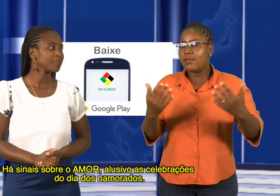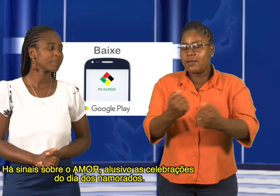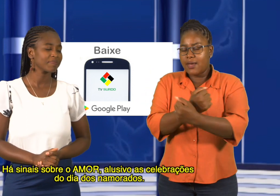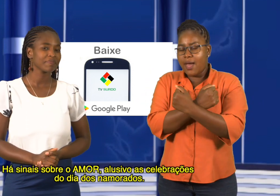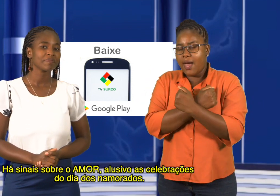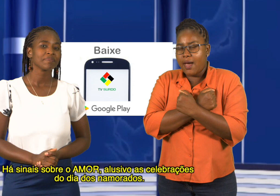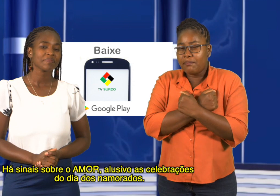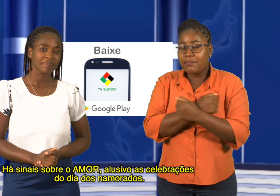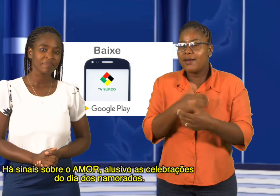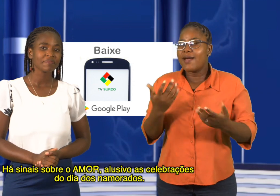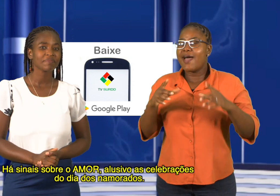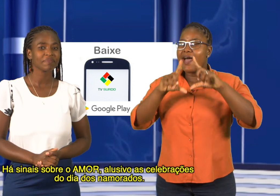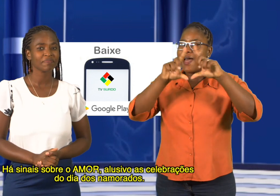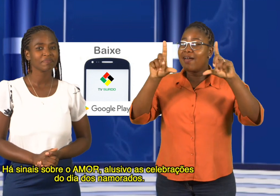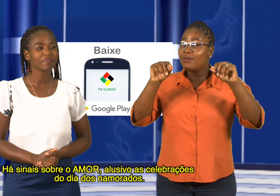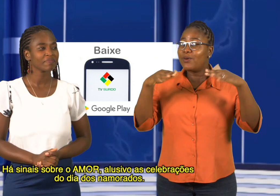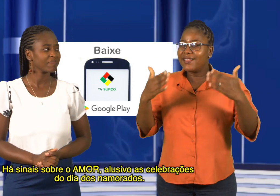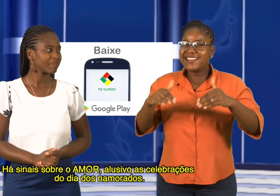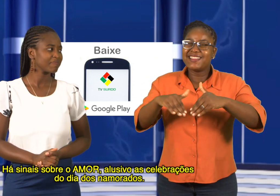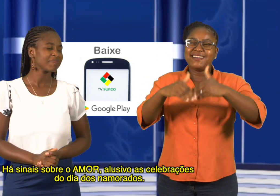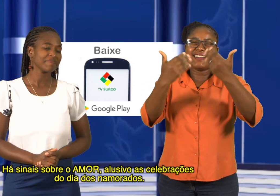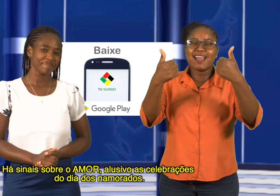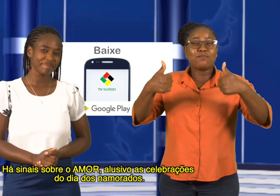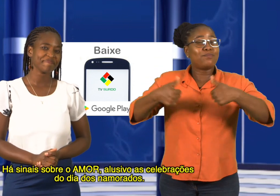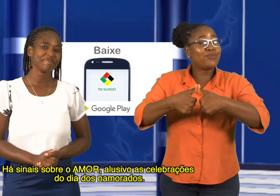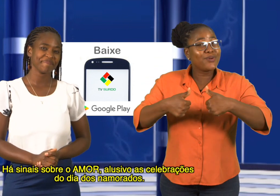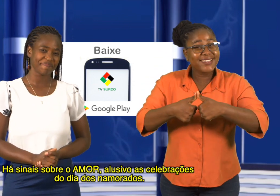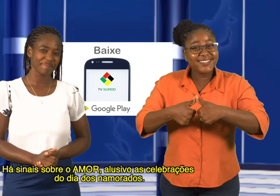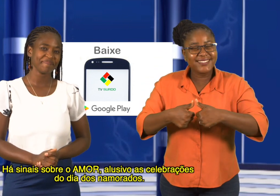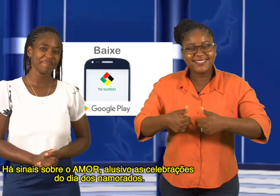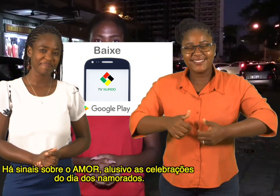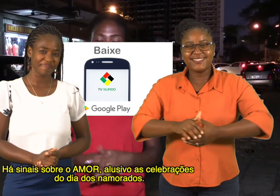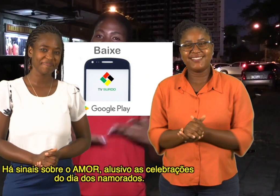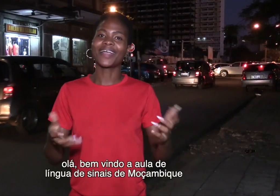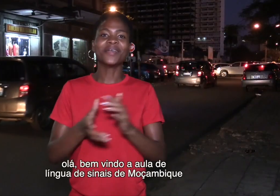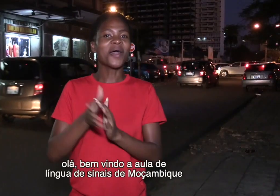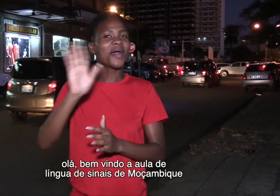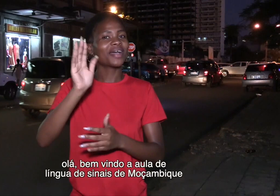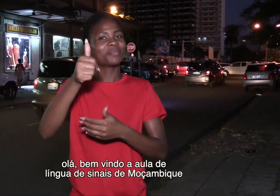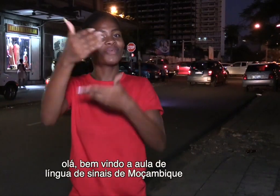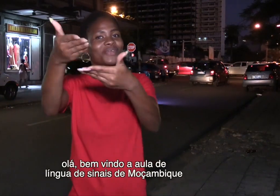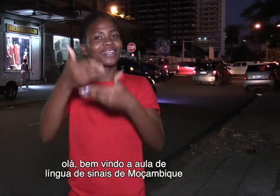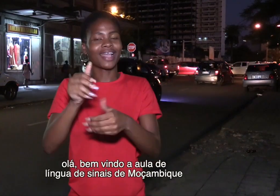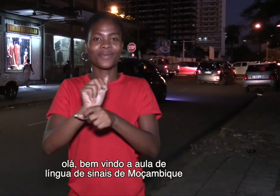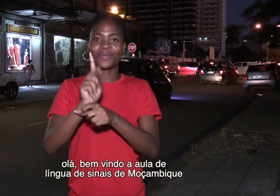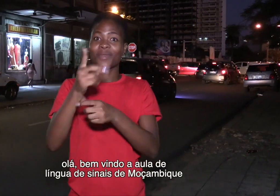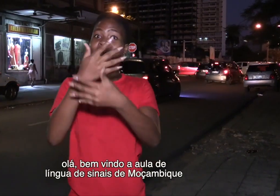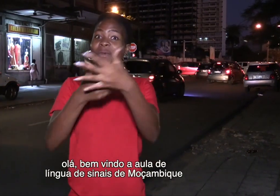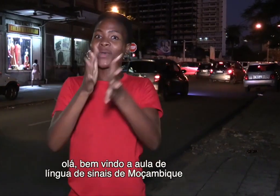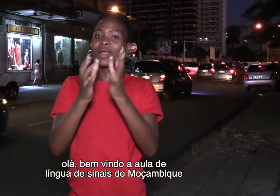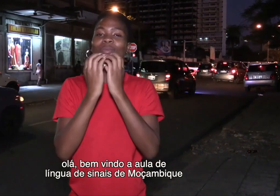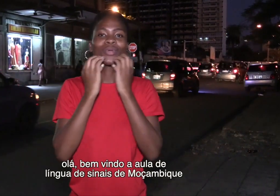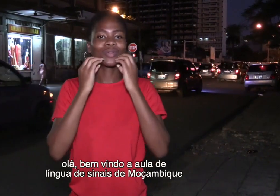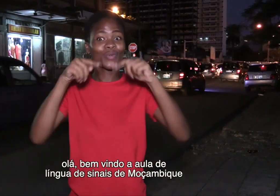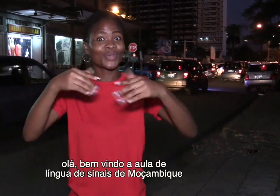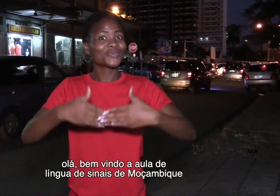Há sinais sobre o amor, alusivo às celebrações do Dia dos Namorados. Olá! Bem-vindo à